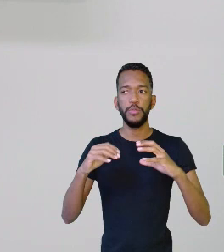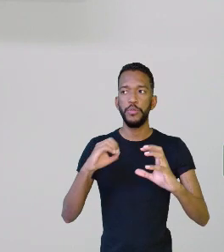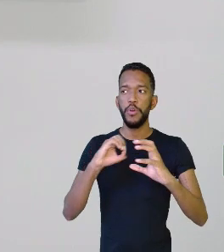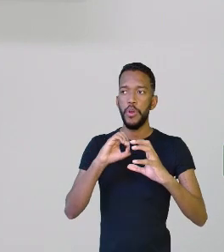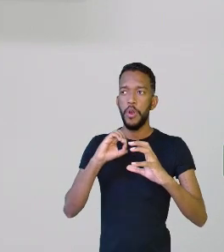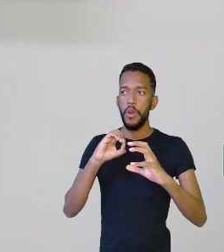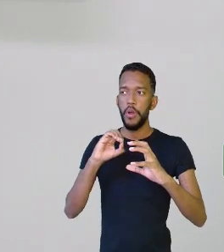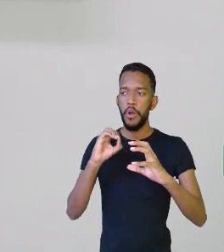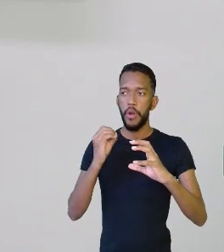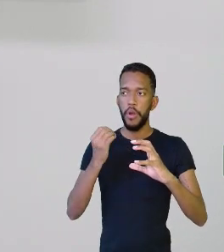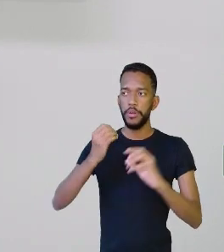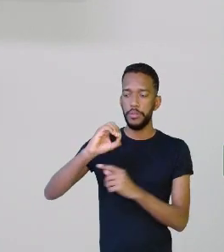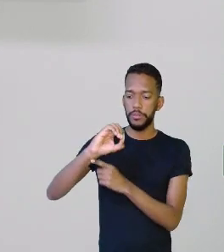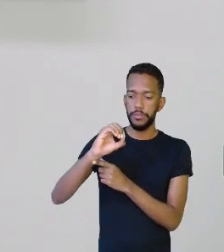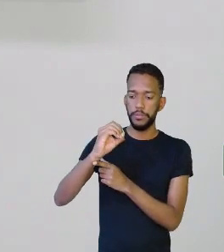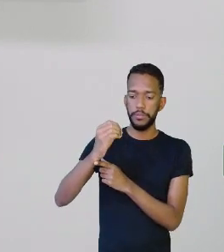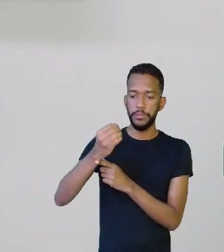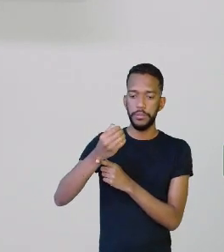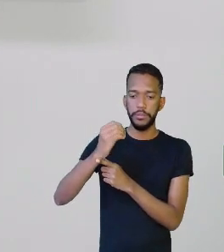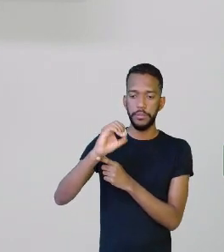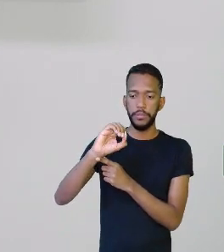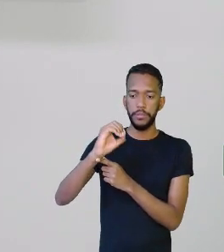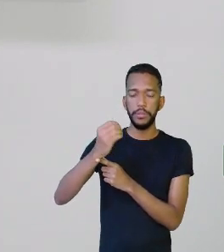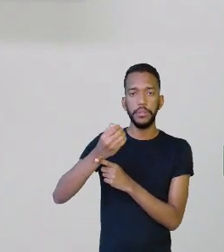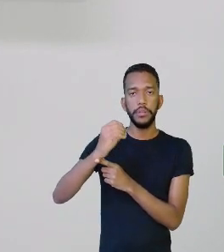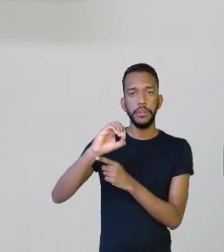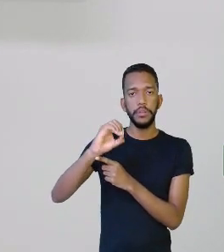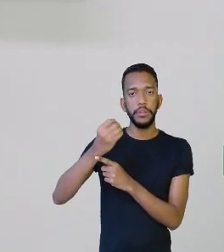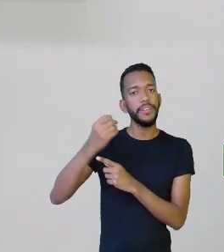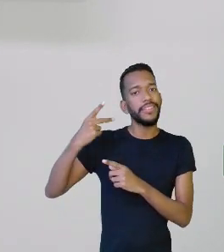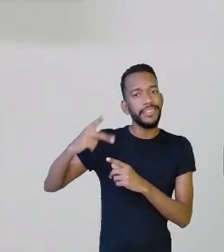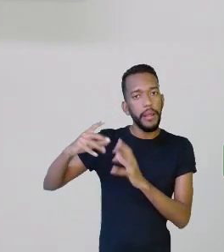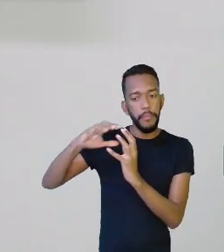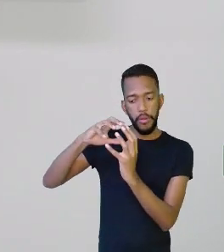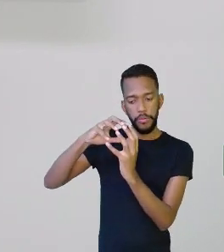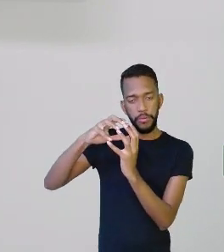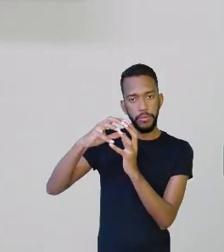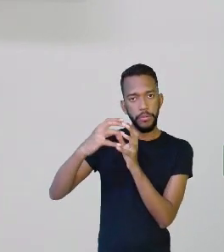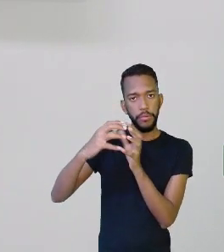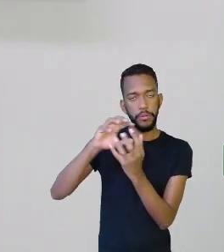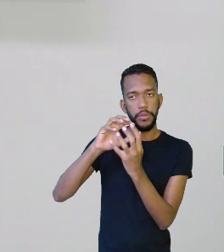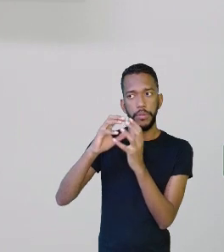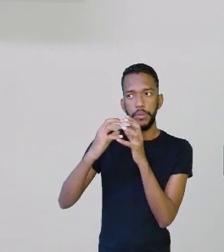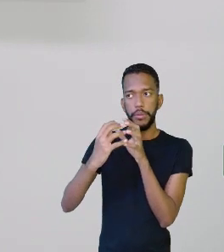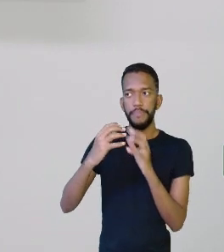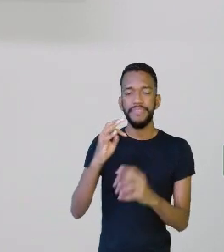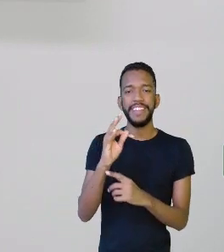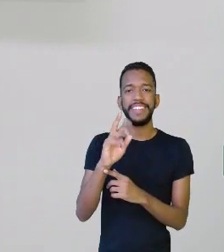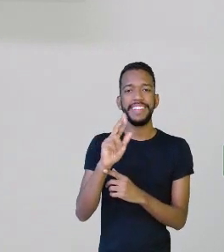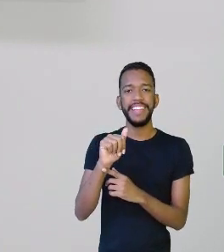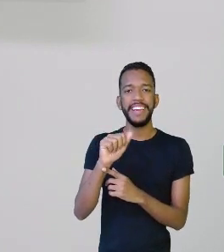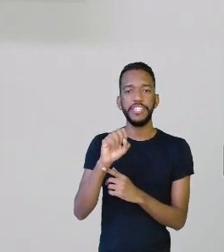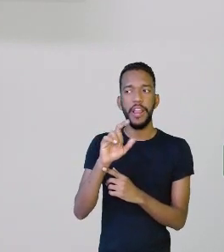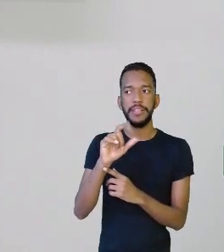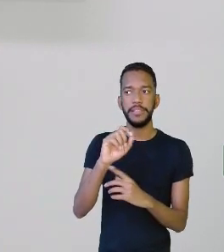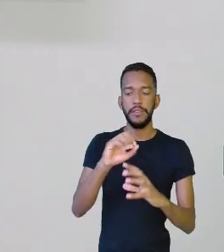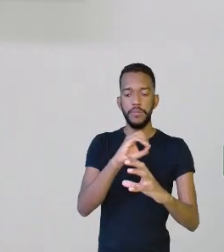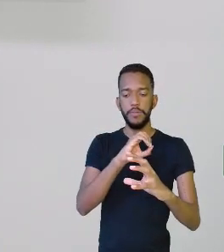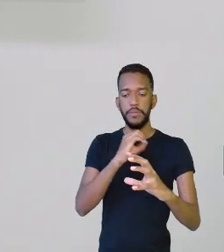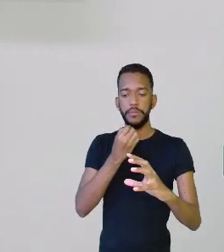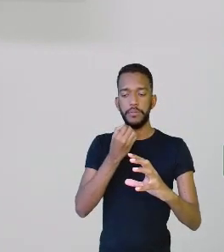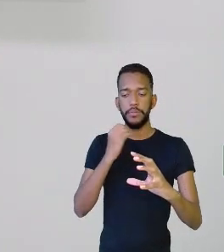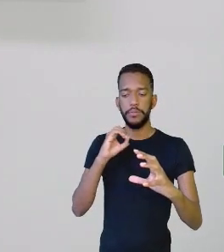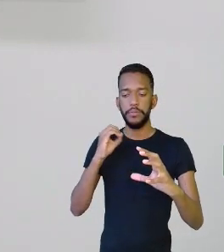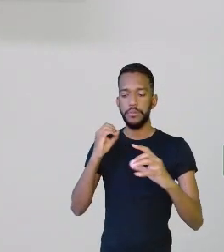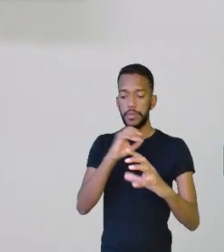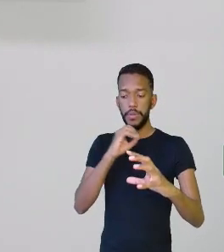de rotação acontece em torno do seu próprio eixo. E o de translação ocorre ao redor do Sol. Então, vocês